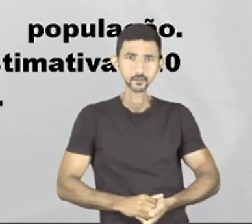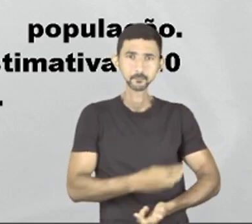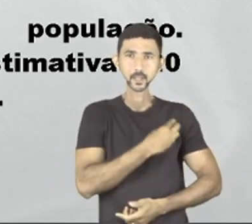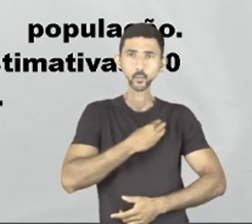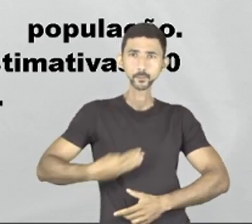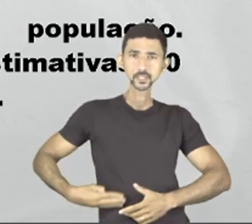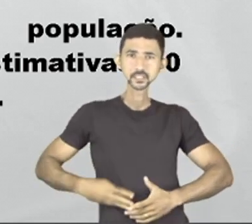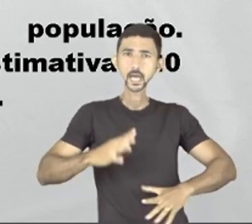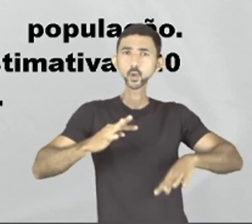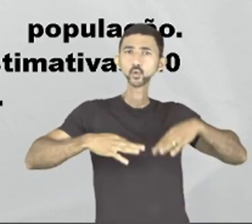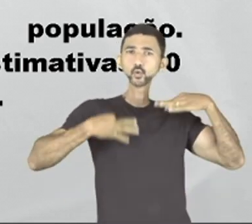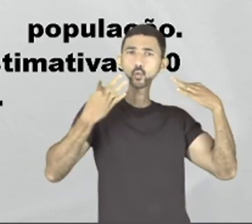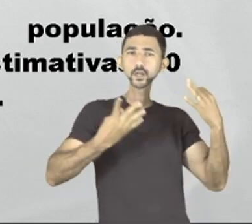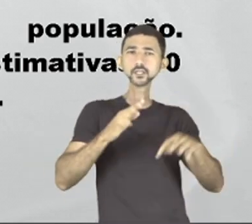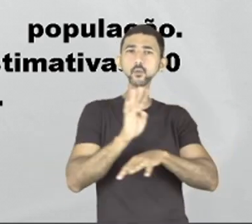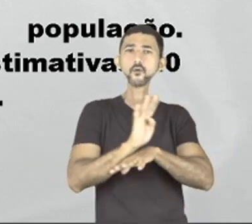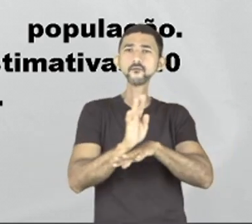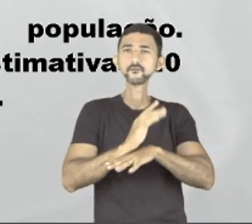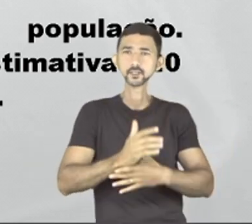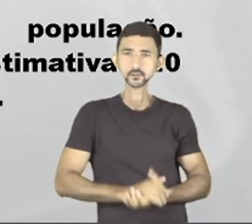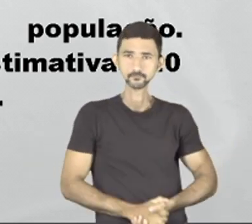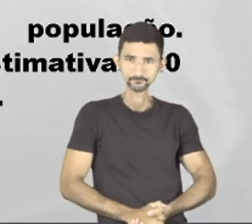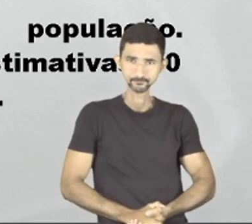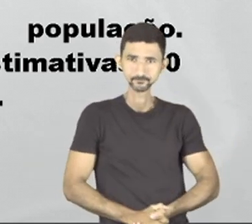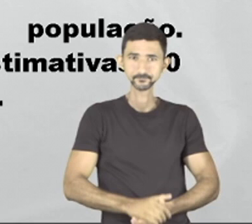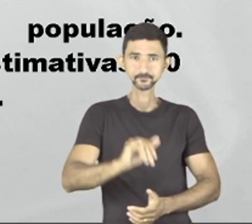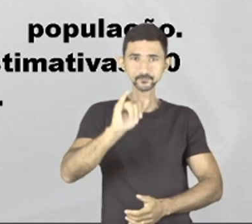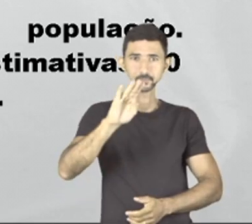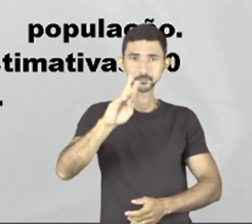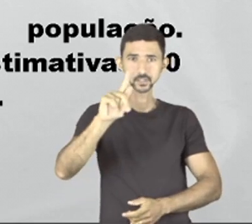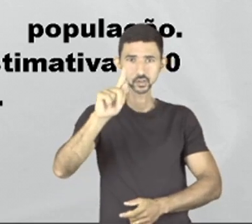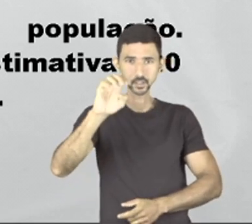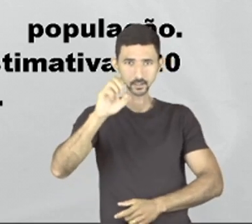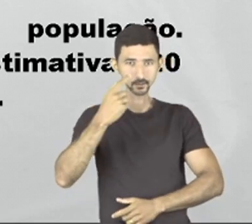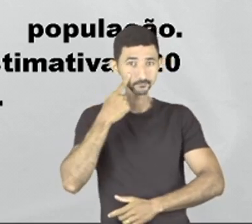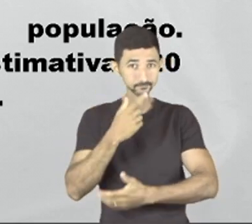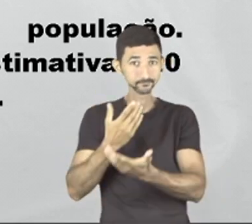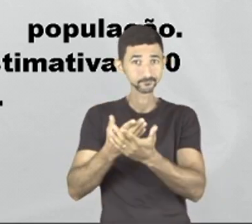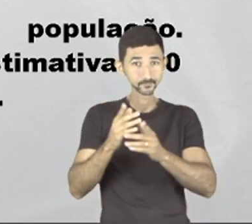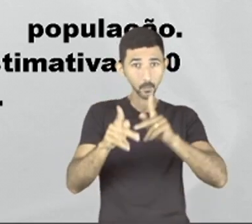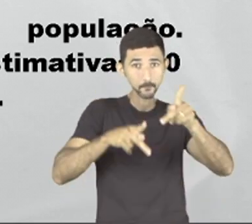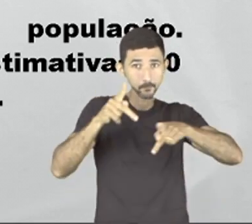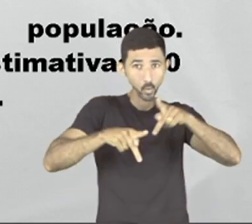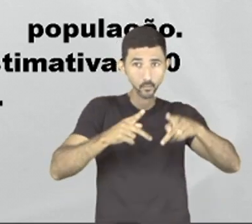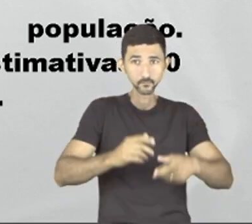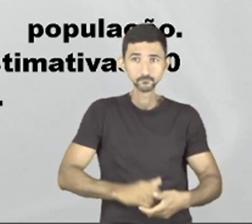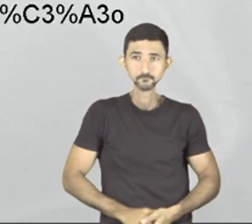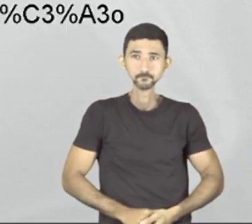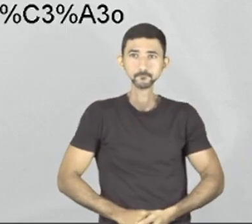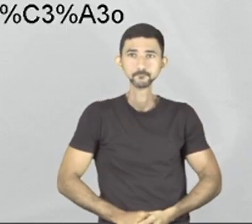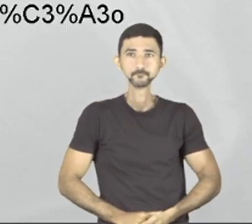primeiro vídeo. Vimos no IBGE, estimativas da população.